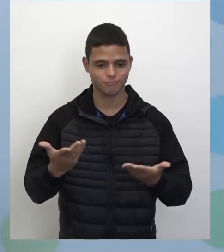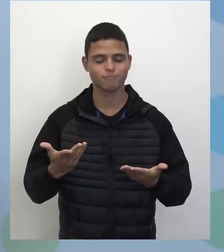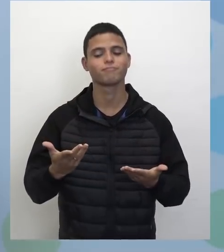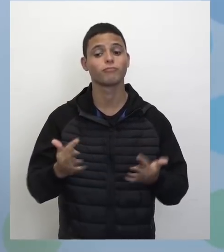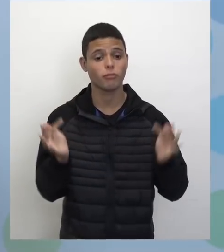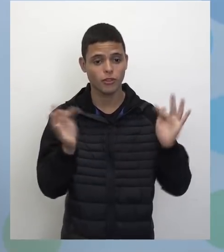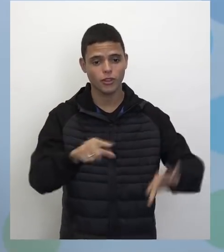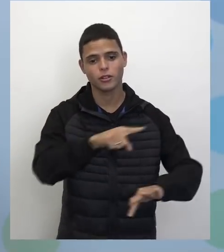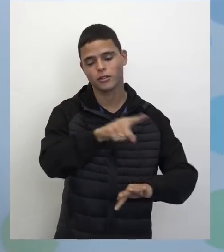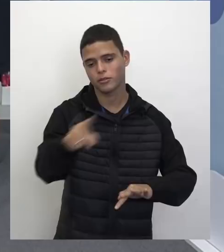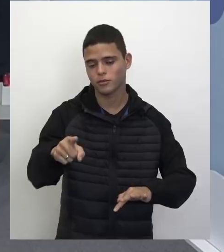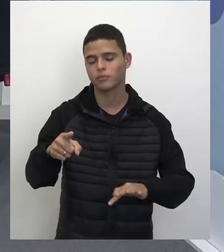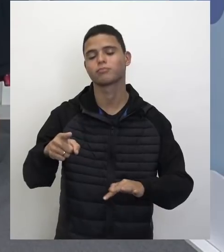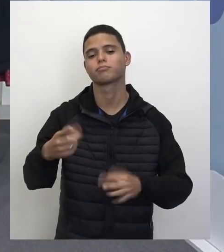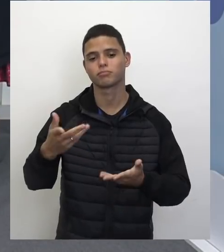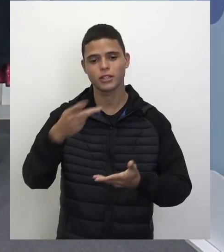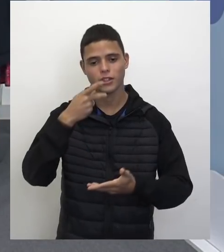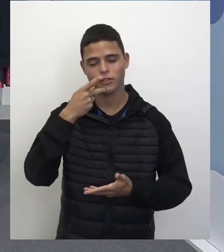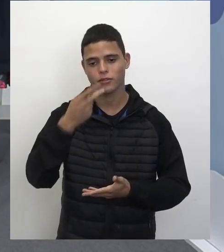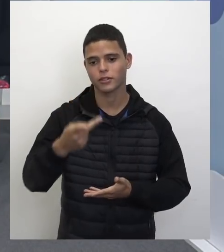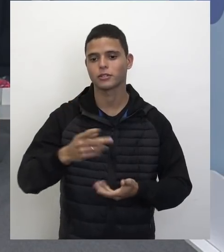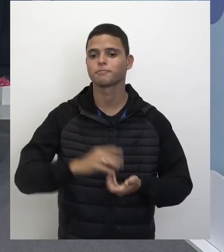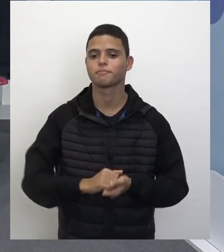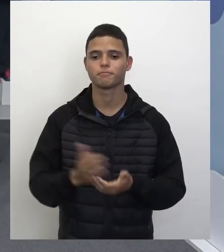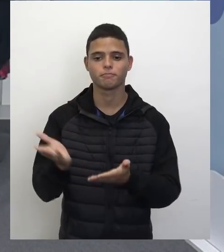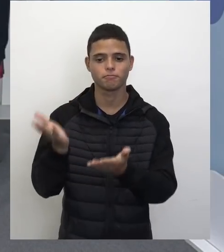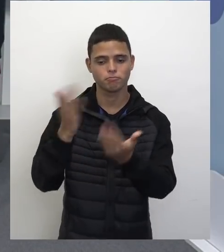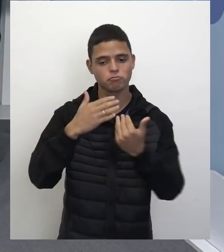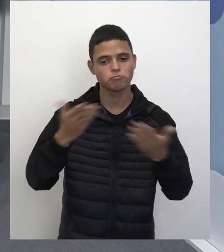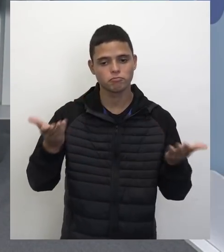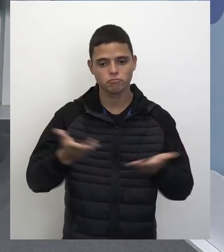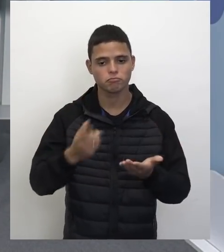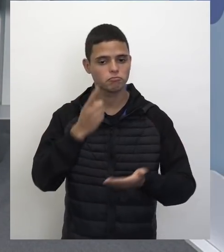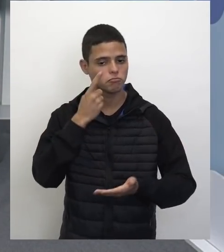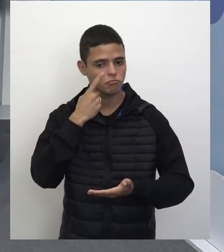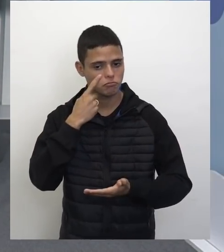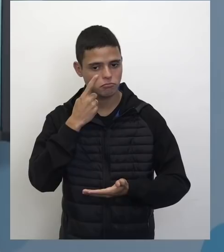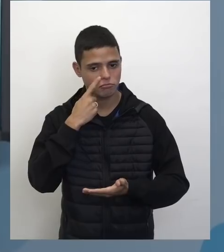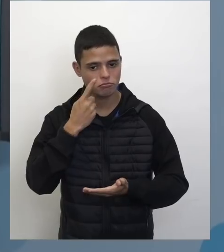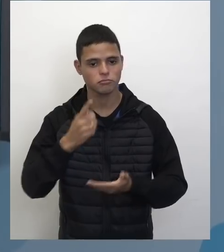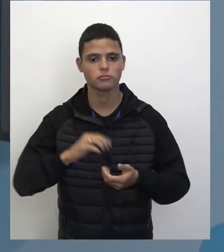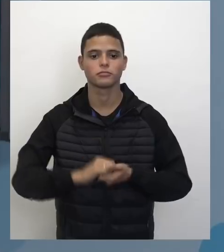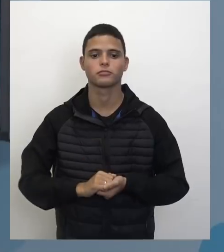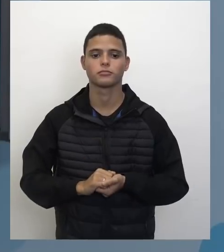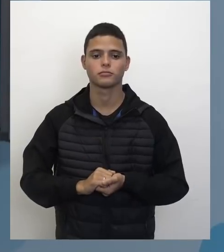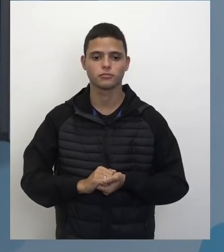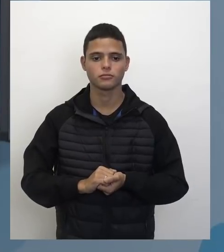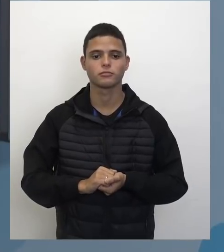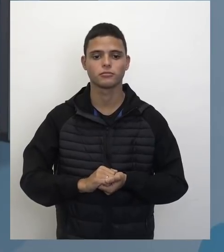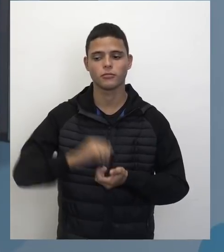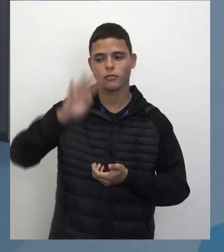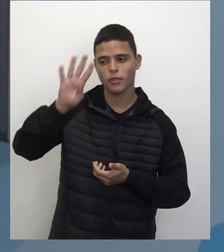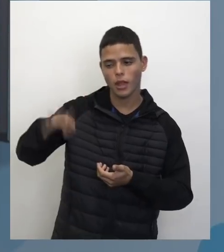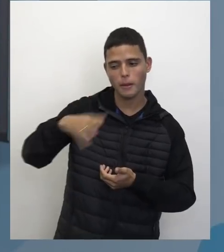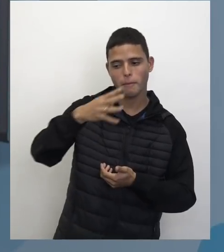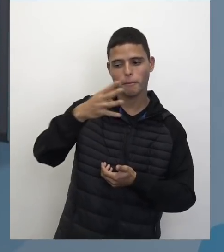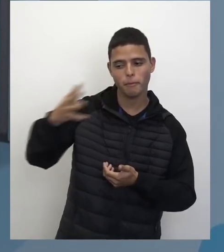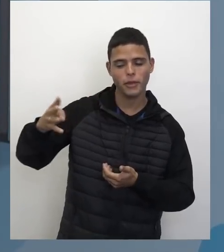aula vocês me contam aqui. Não, mas vamos lá, né? Hoje o que a gente vai ver é o que é conhecido aí como tabela da